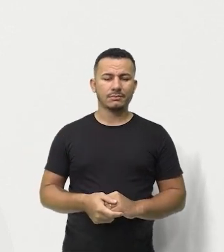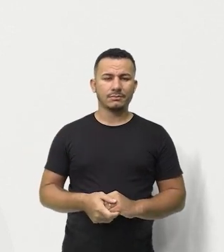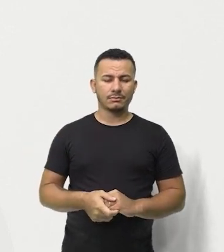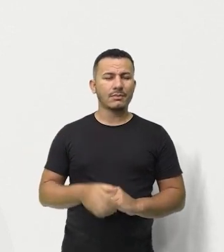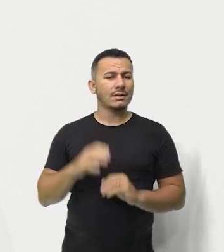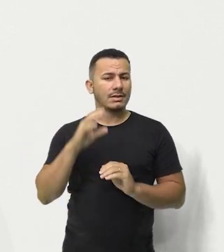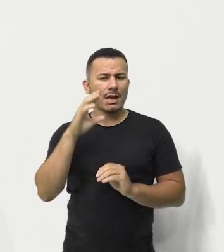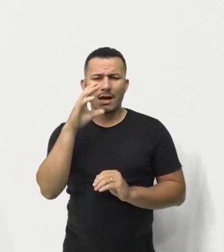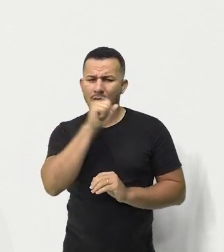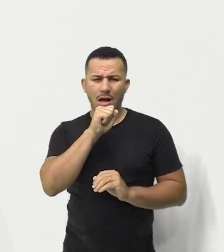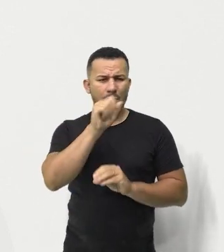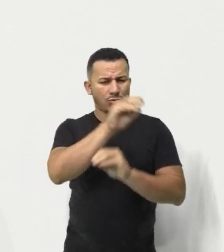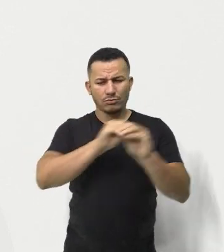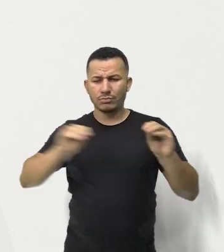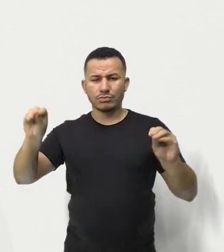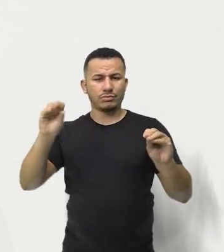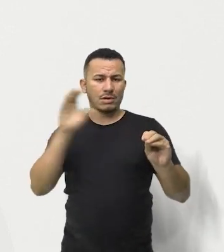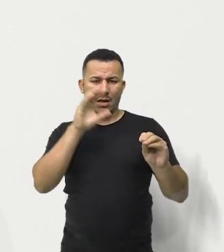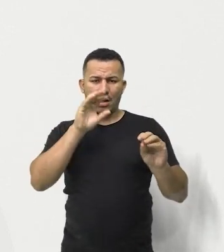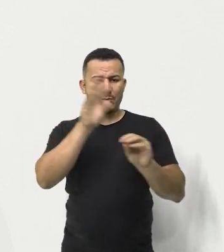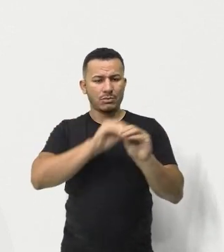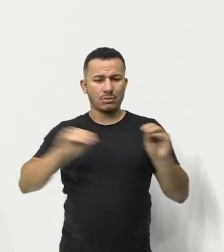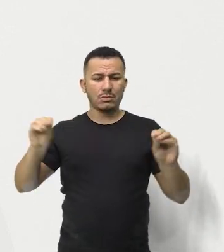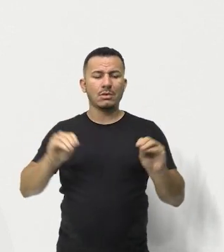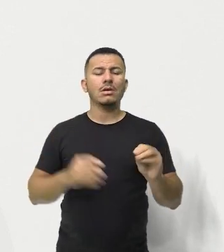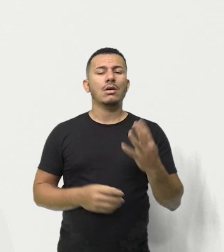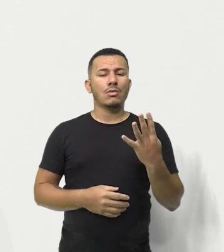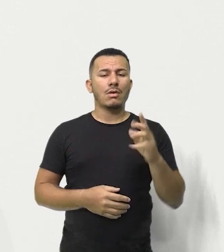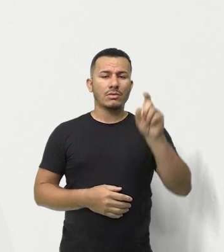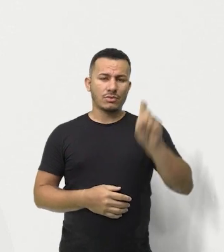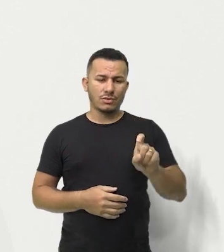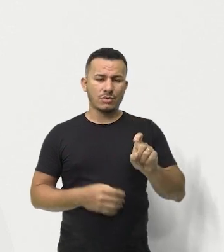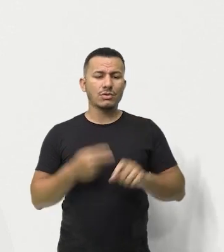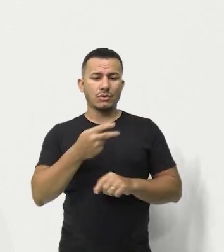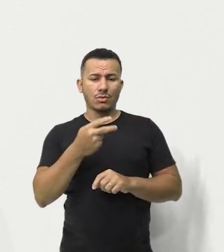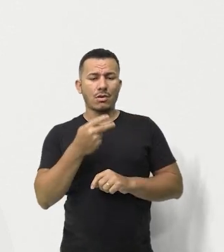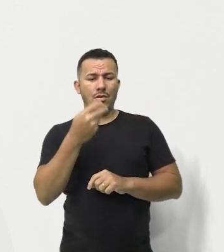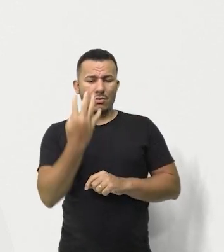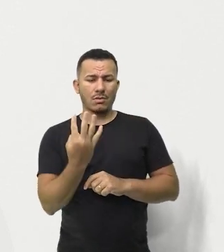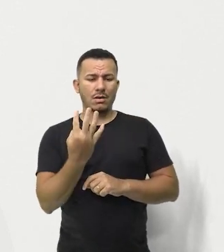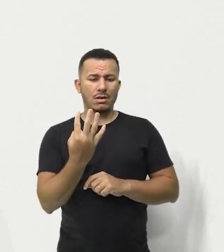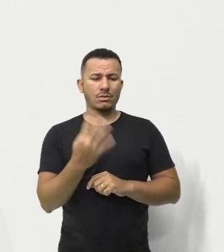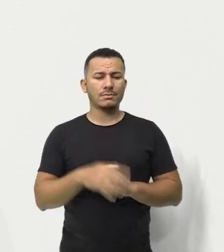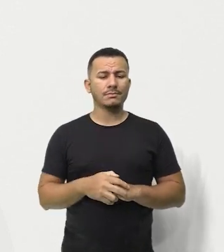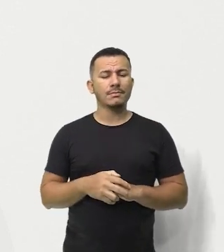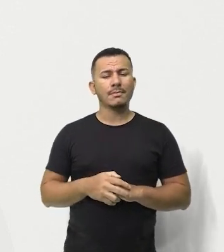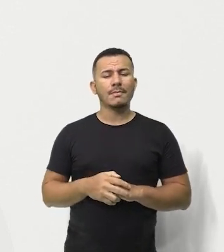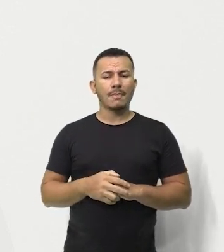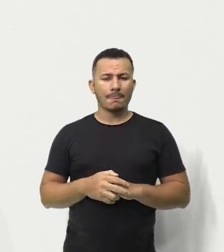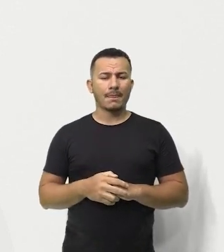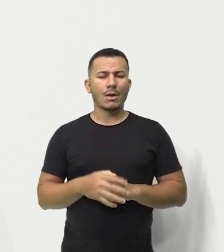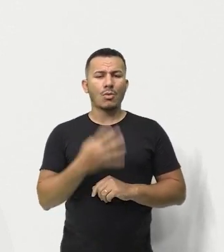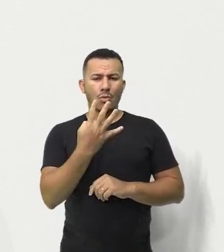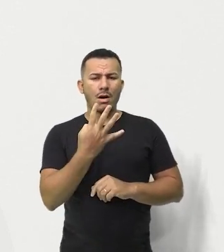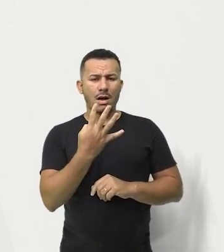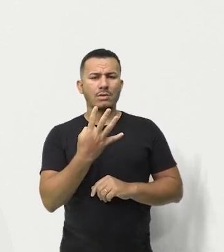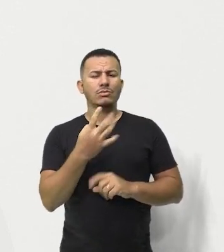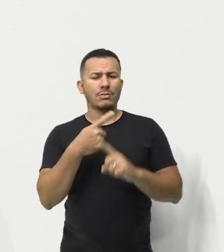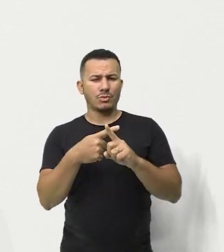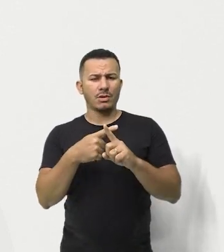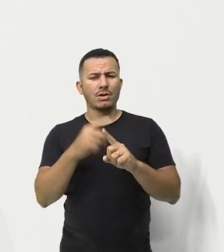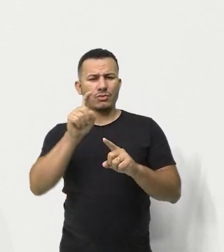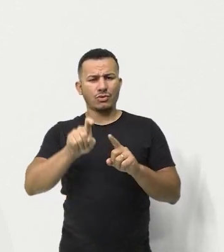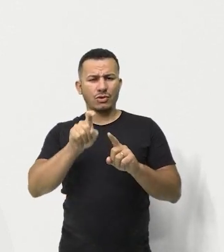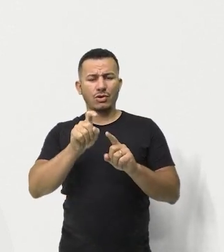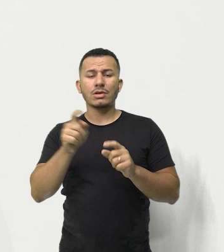4, o oposto é menos 4. Olha. Esse é o processo rápido de fazer. Então, vai ficar 4x igual a 4. Ora, esse 4